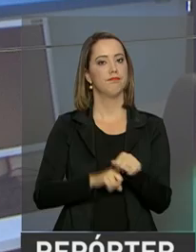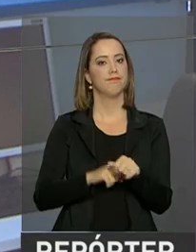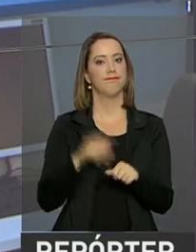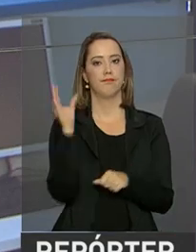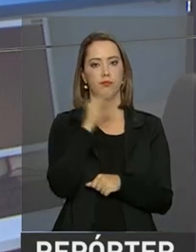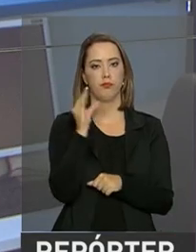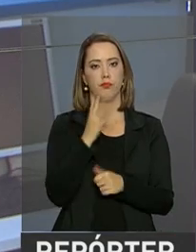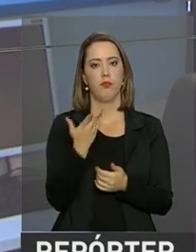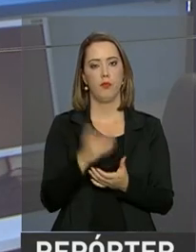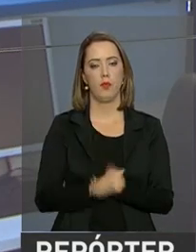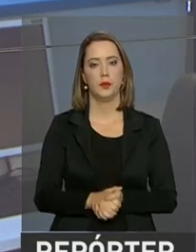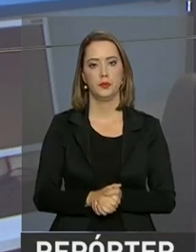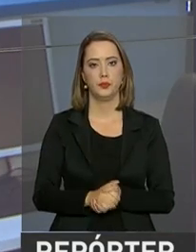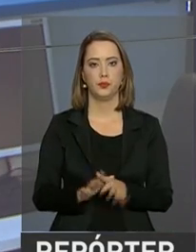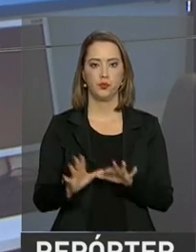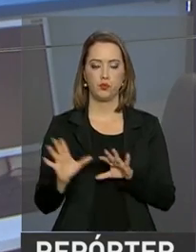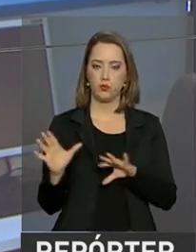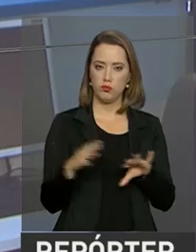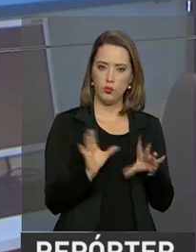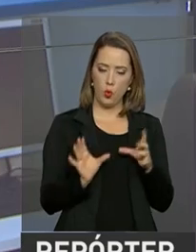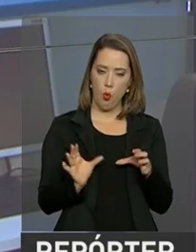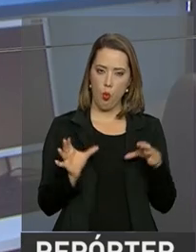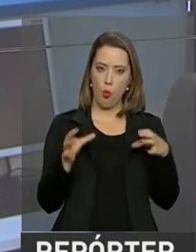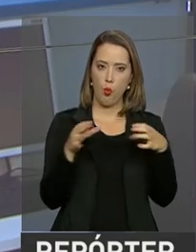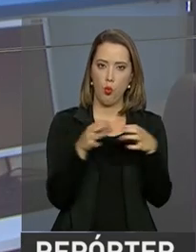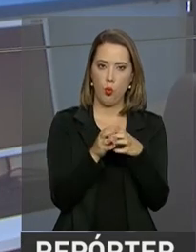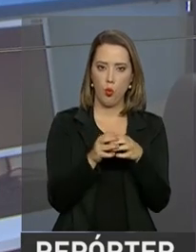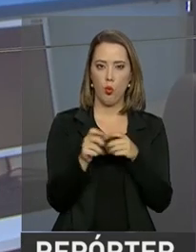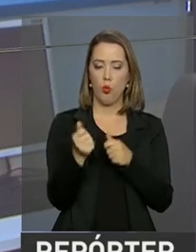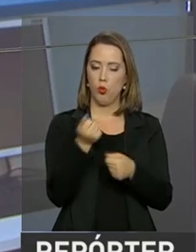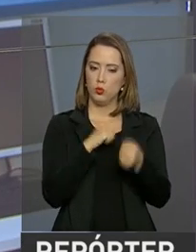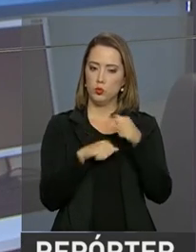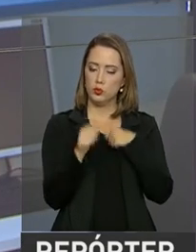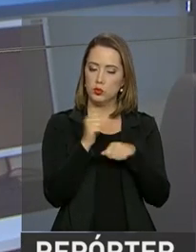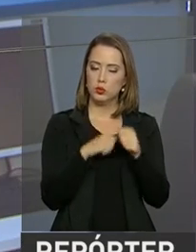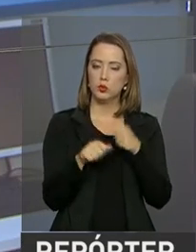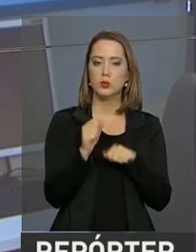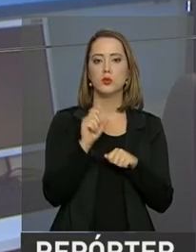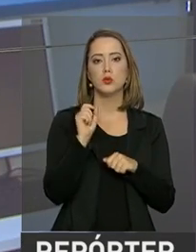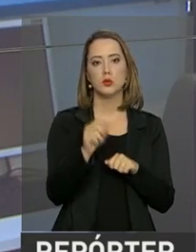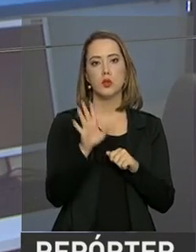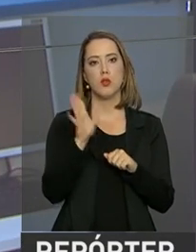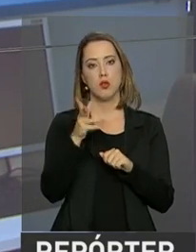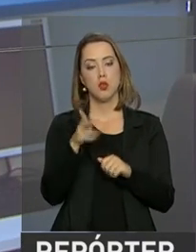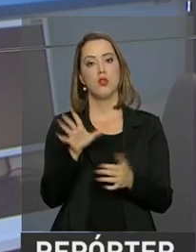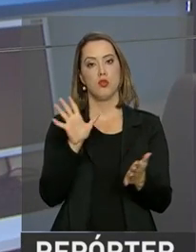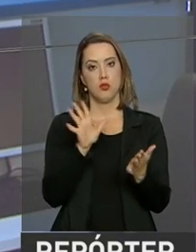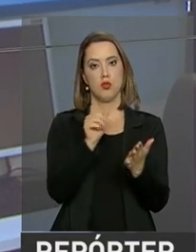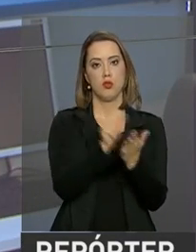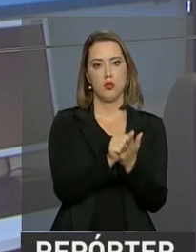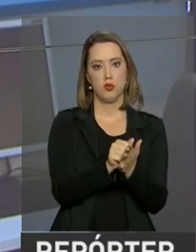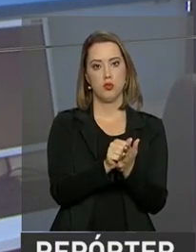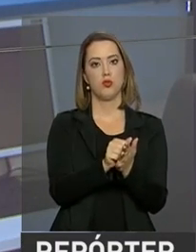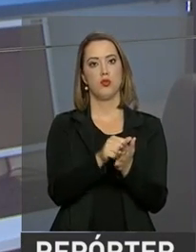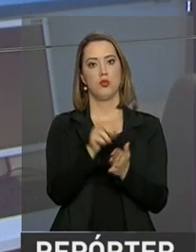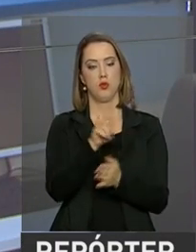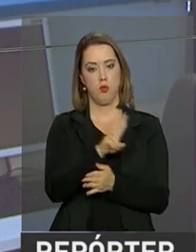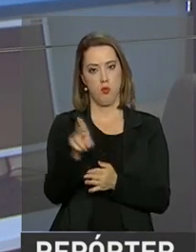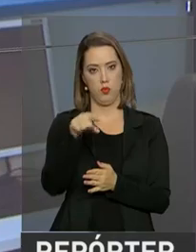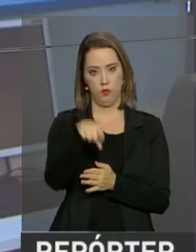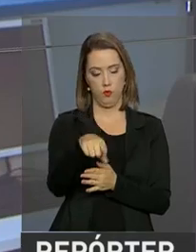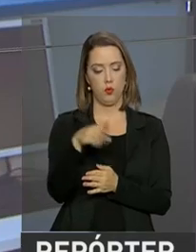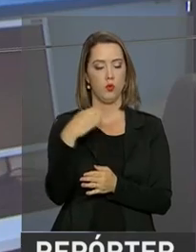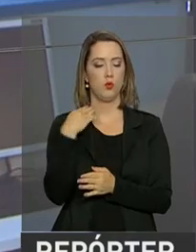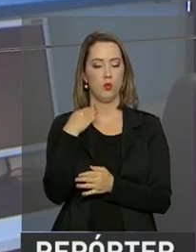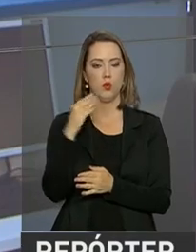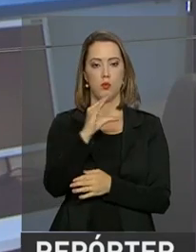hábil e a comissão de assuntos econômicos do Senado aprovou agora a pouco a indicação de goldfine para chefar o banco central o nome